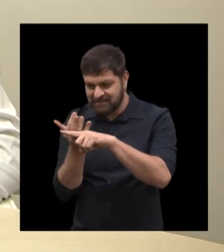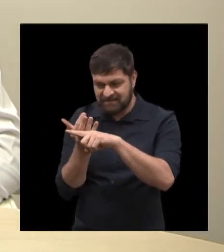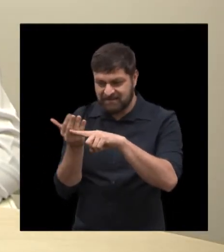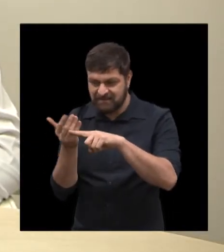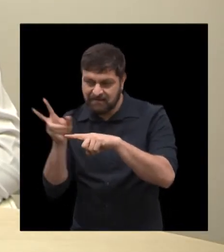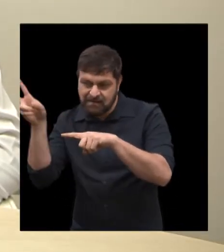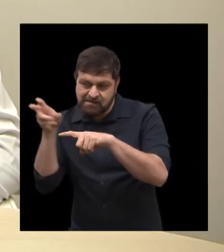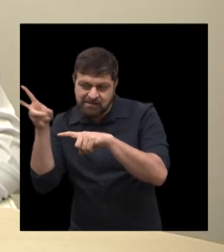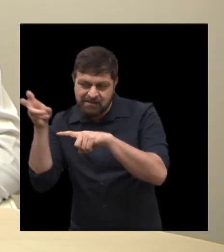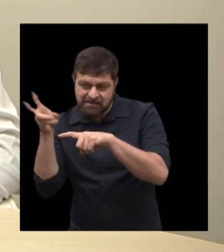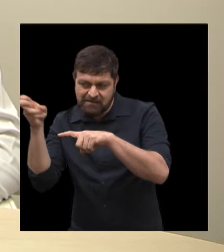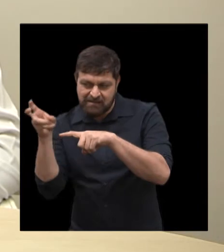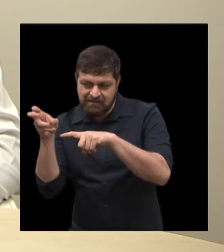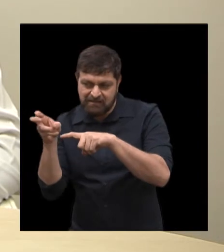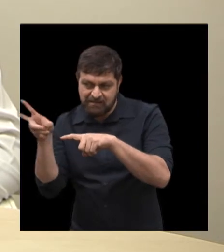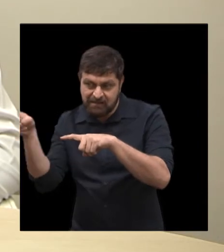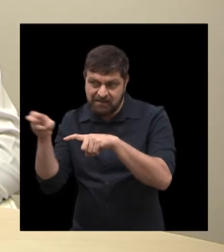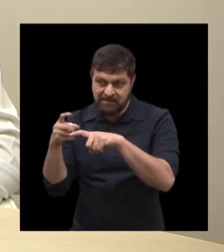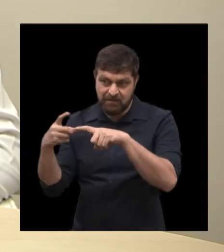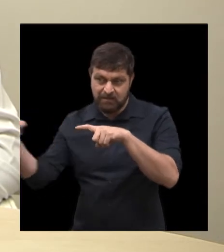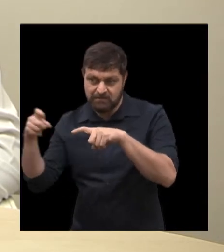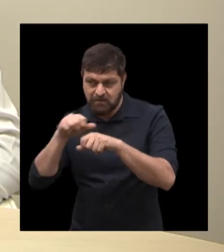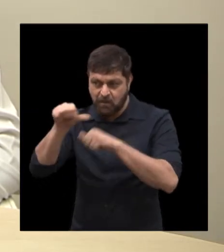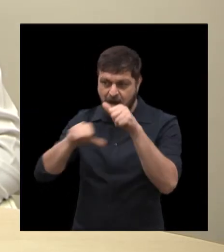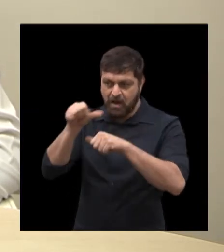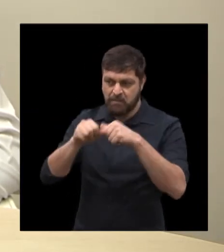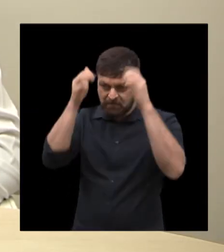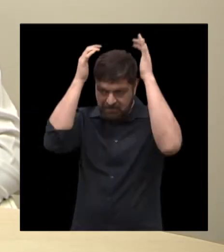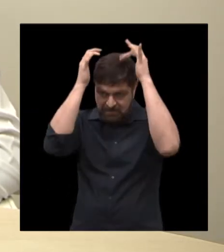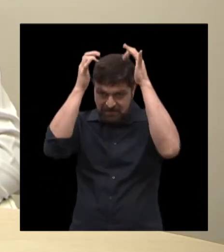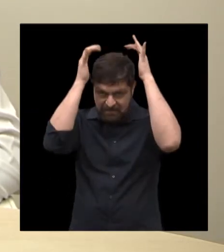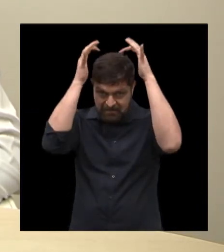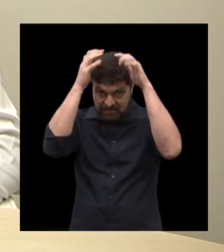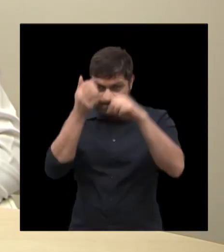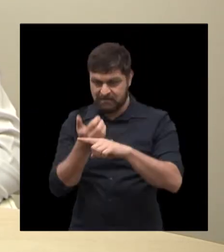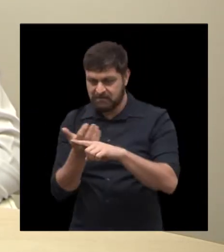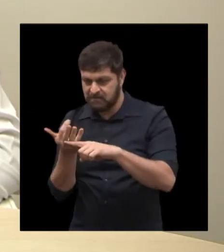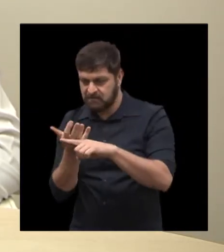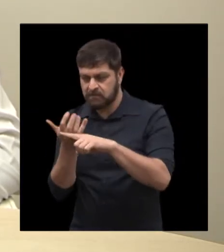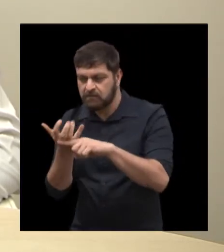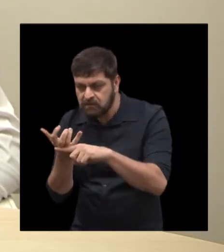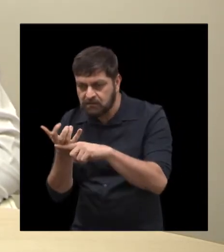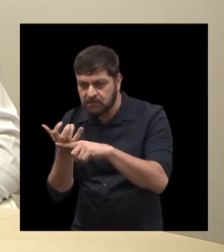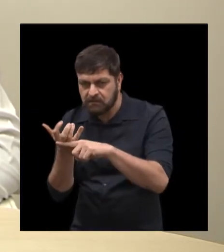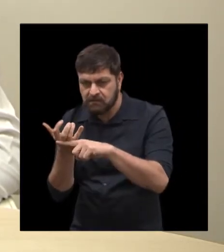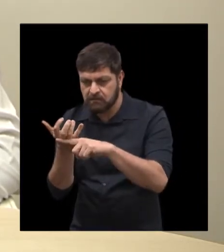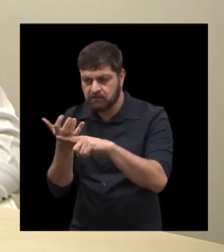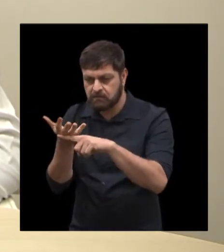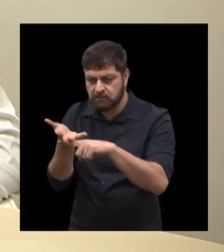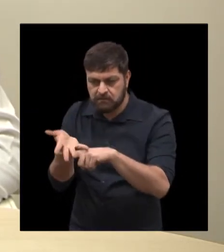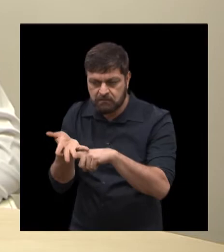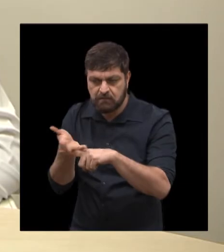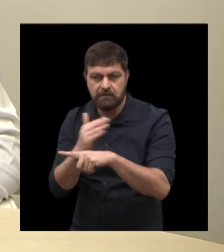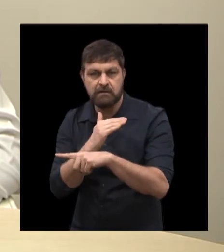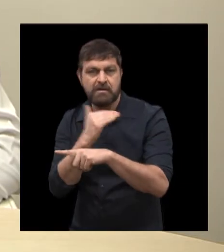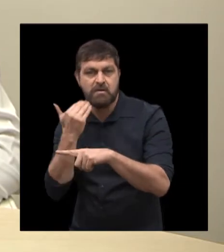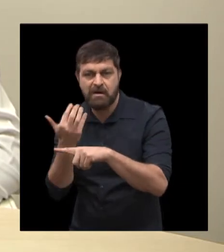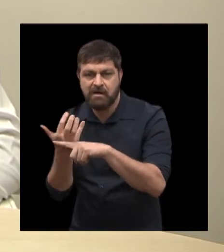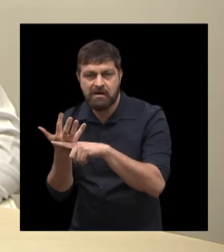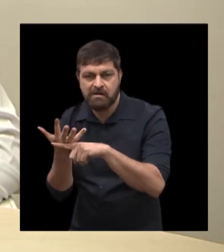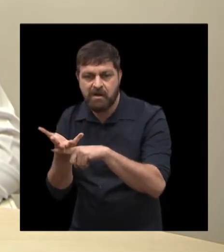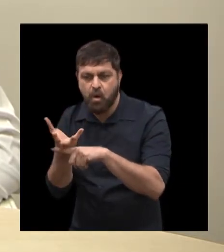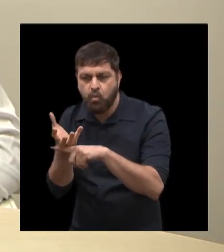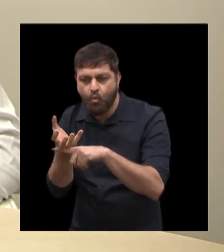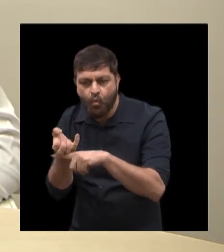é o que transforma o som num impulso nervoso. Uma vez que elas deixam de se movimentar e caem, morrem, isso não é